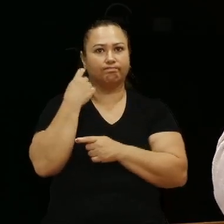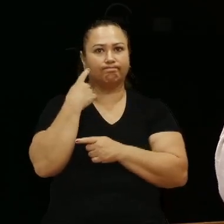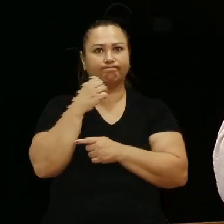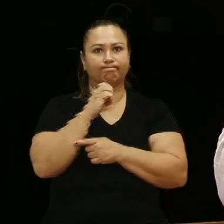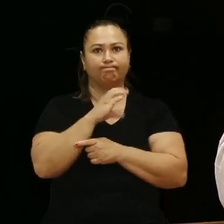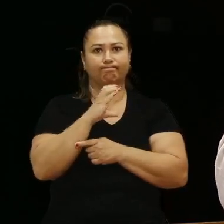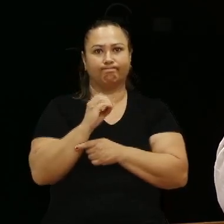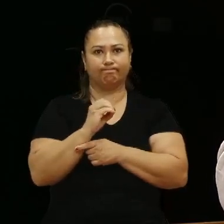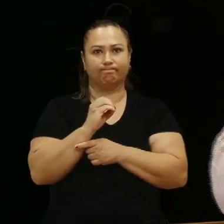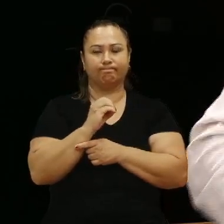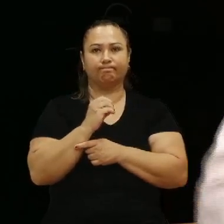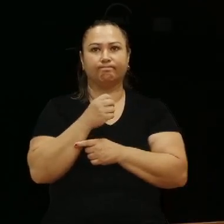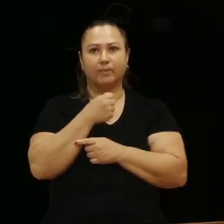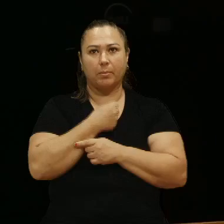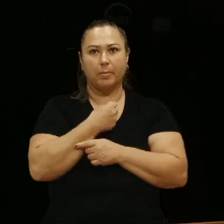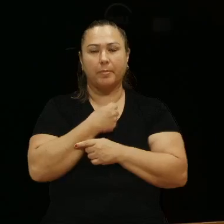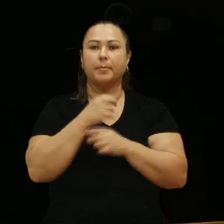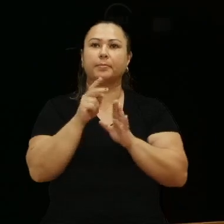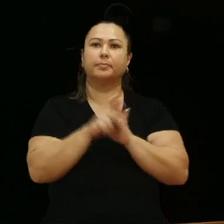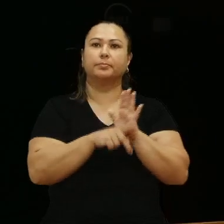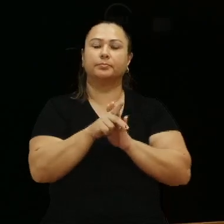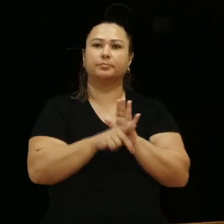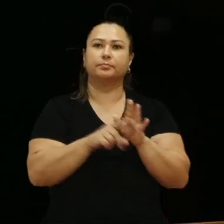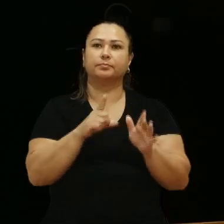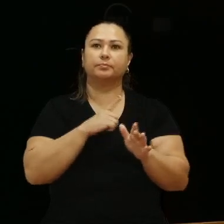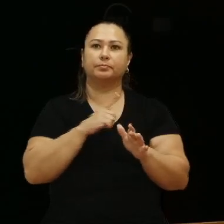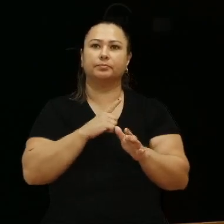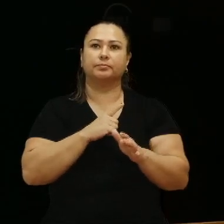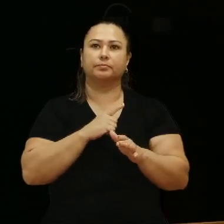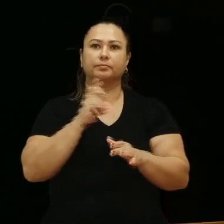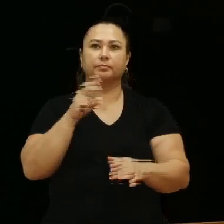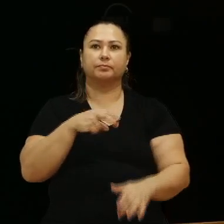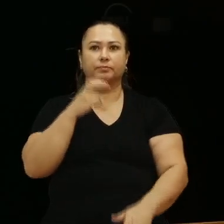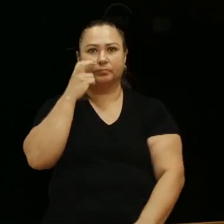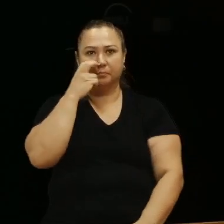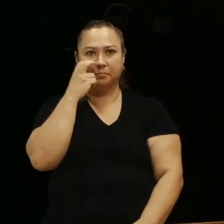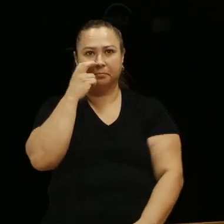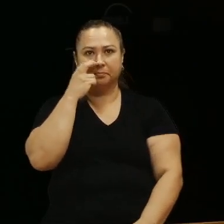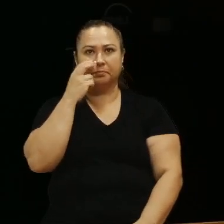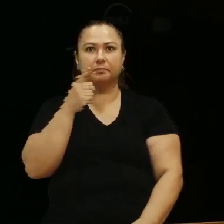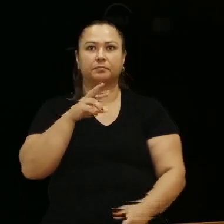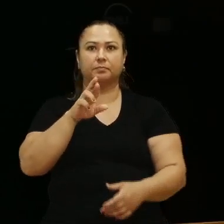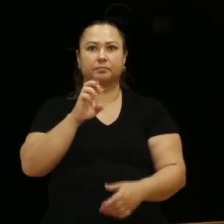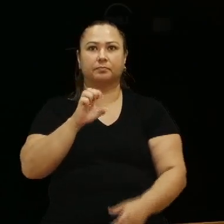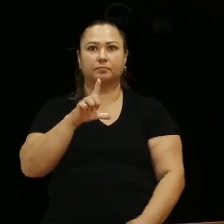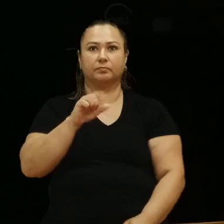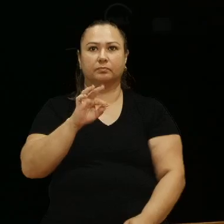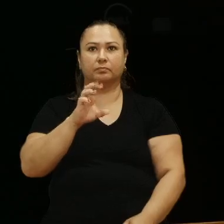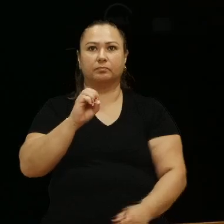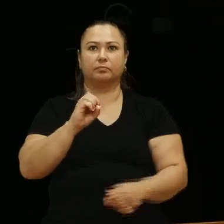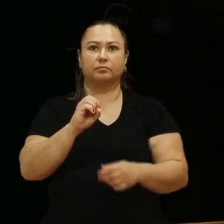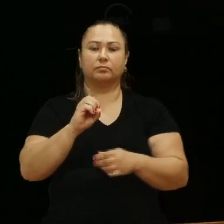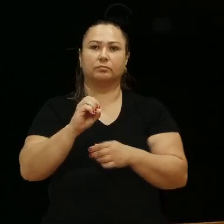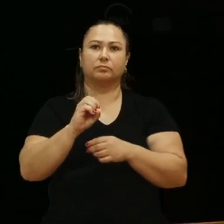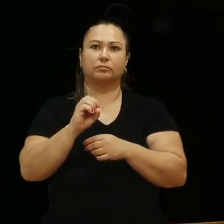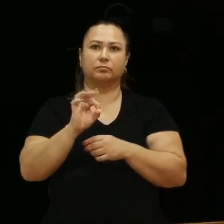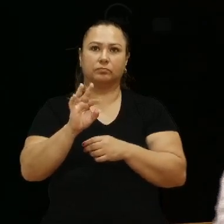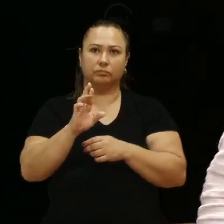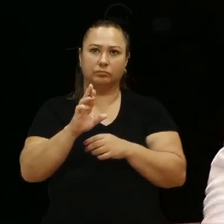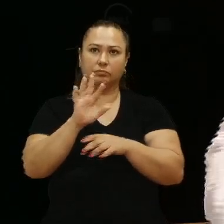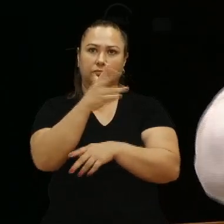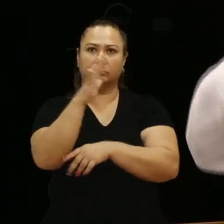eco. Presidente, esse é um projeto de autoria da vereadora Andressa Malmo, que fui relator na Comissão do Meio Ambiente, e gostaria de